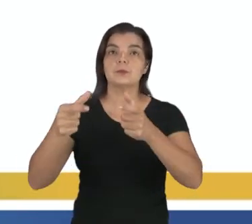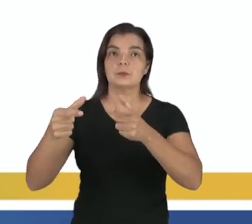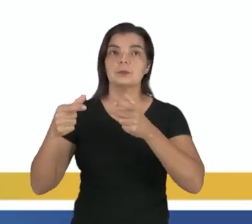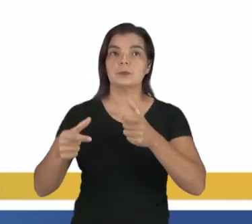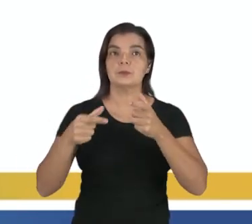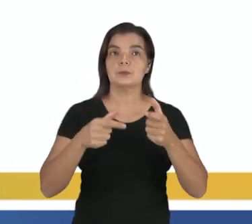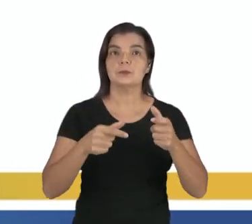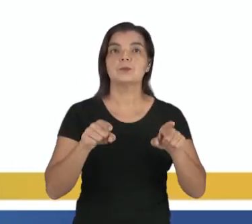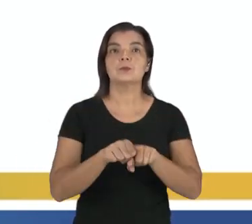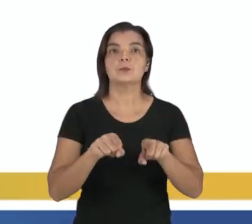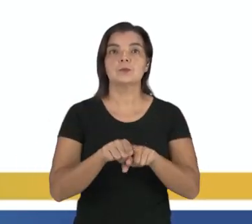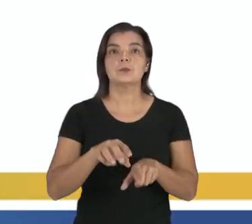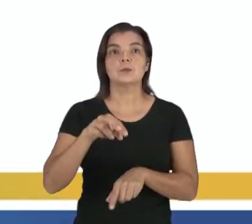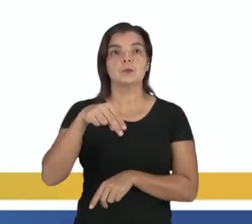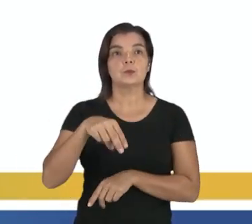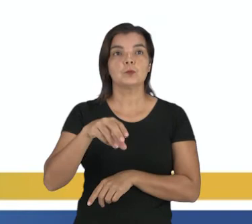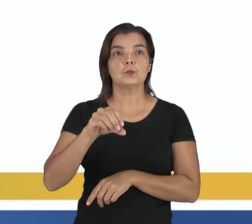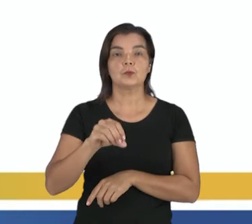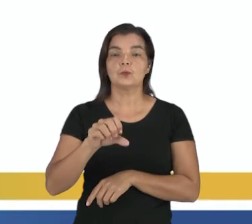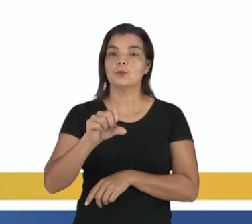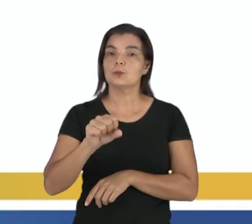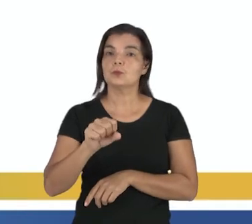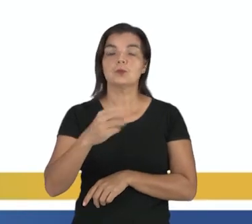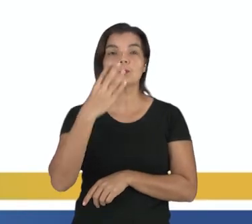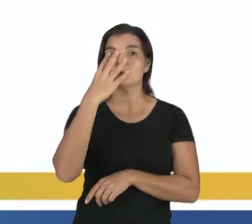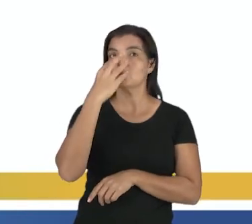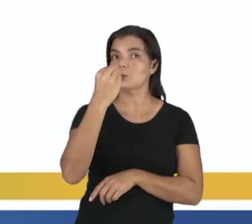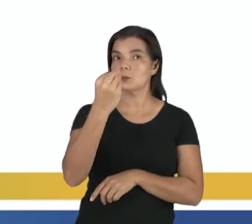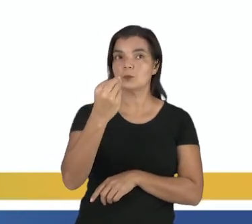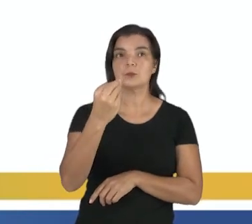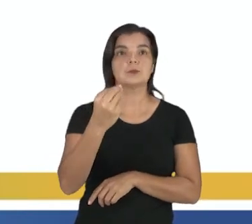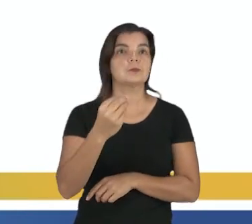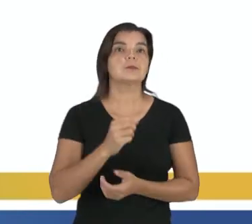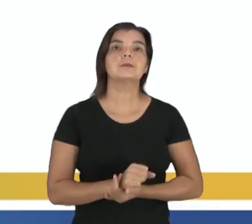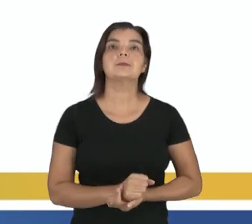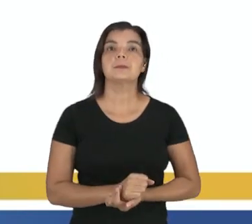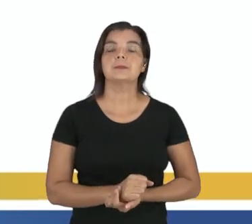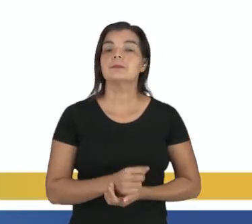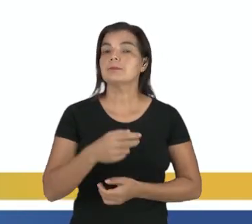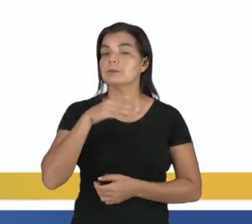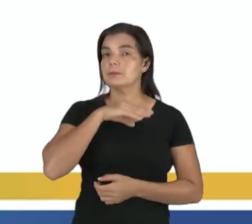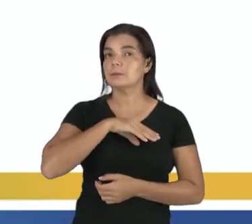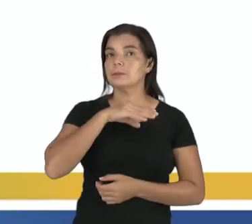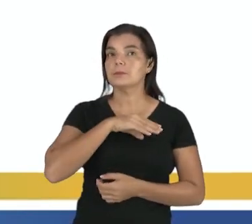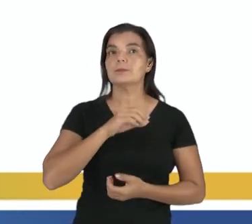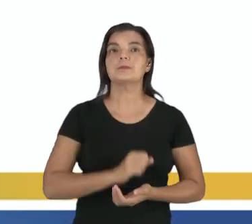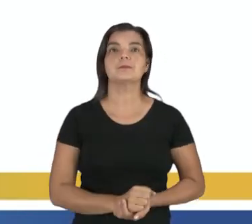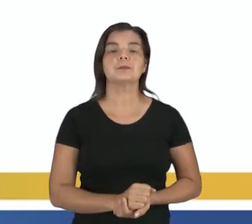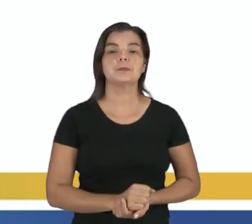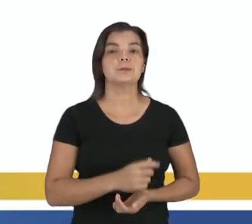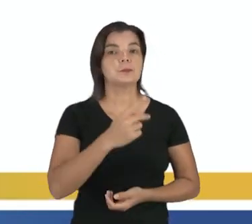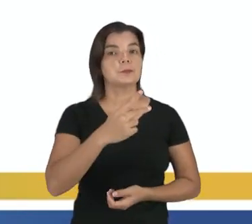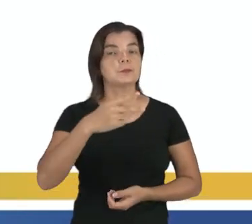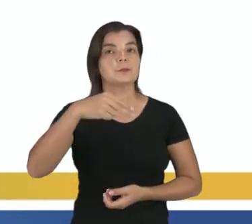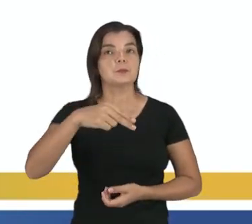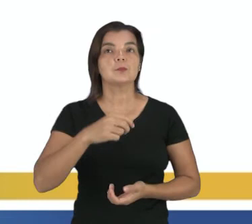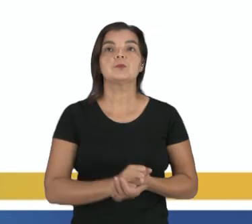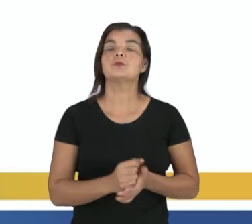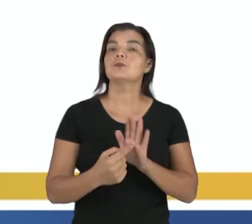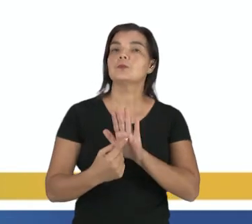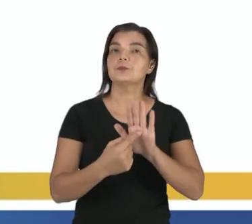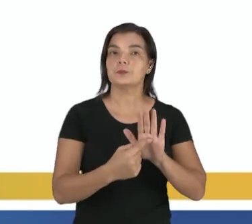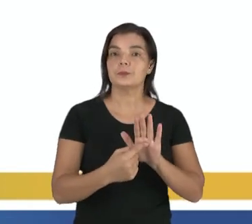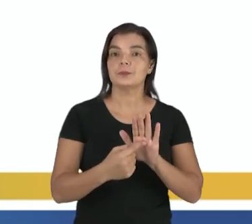são chamados de zonas sem selfie, em português. Olhem aí esse pronome